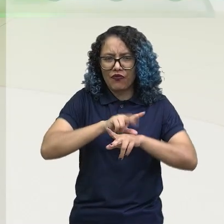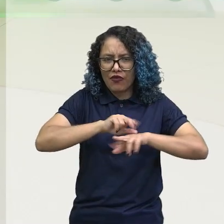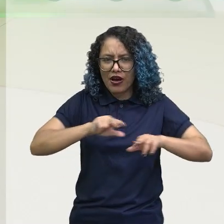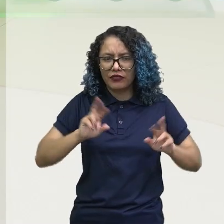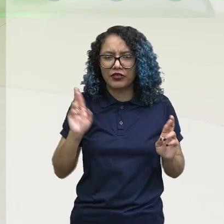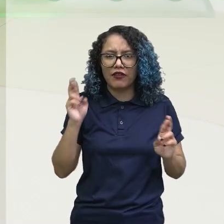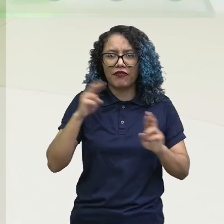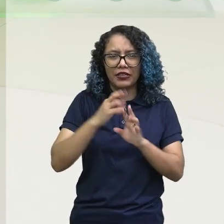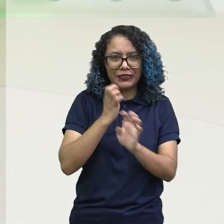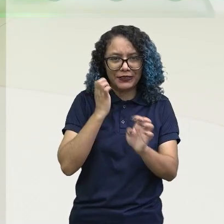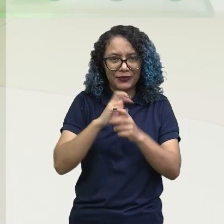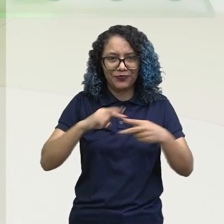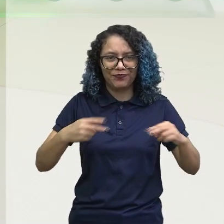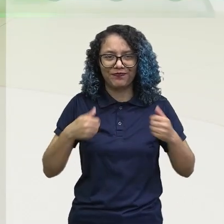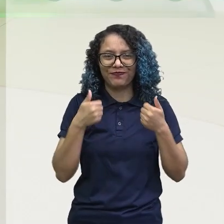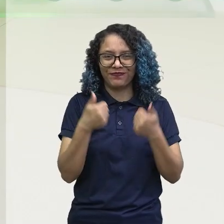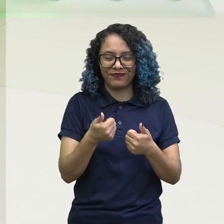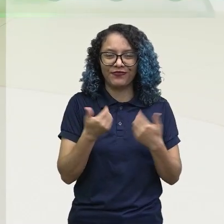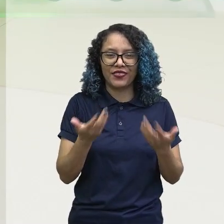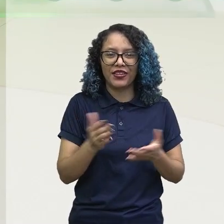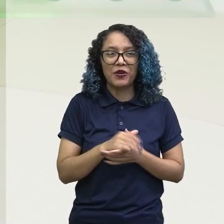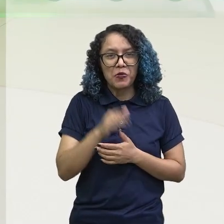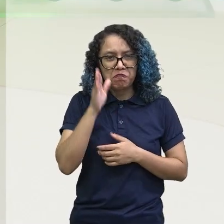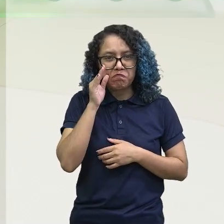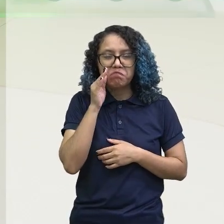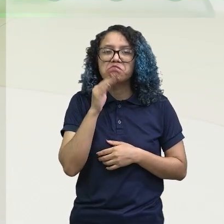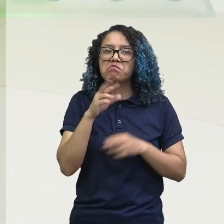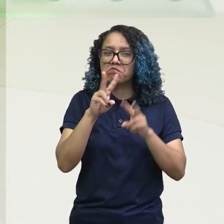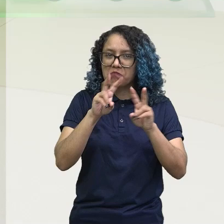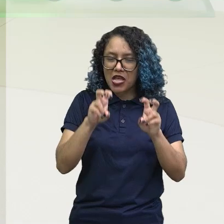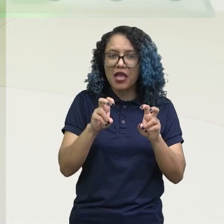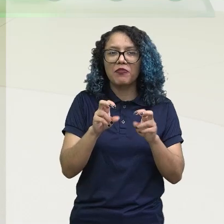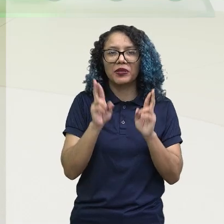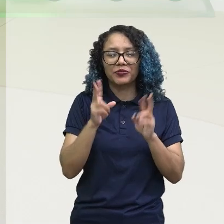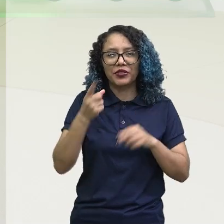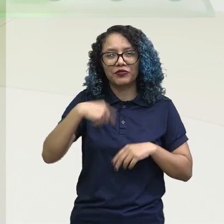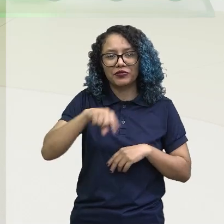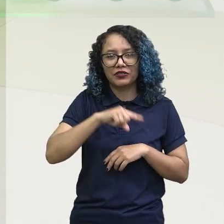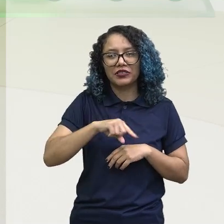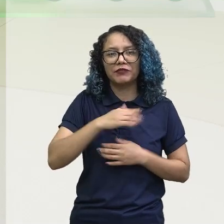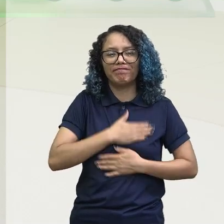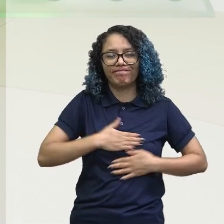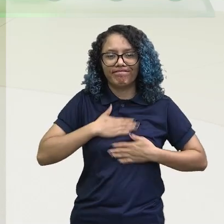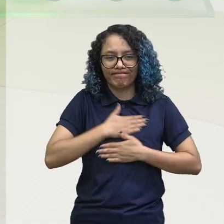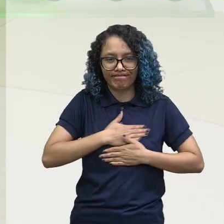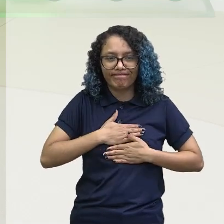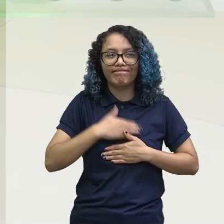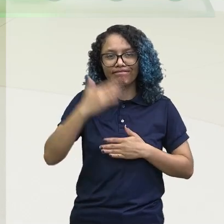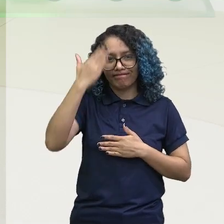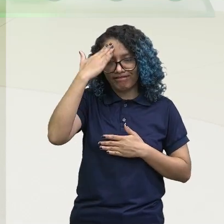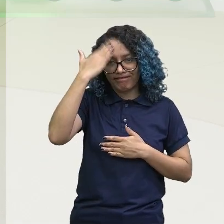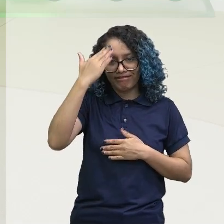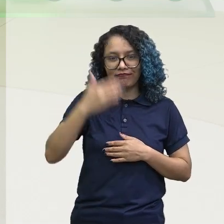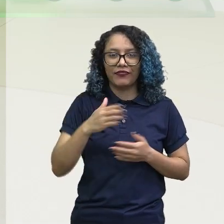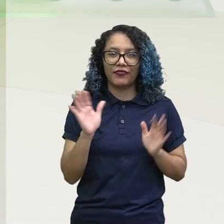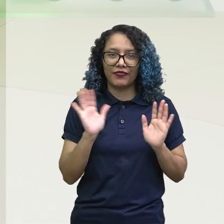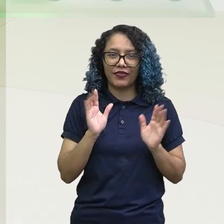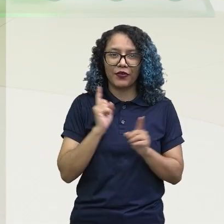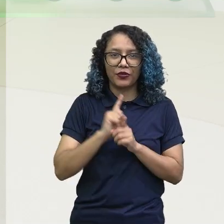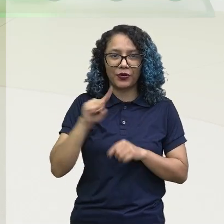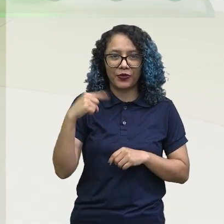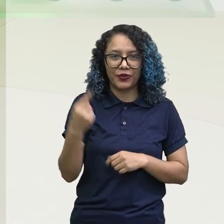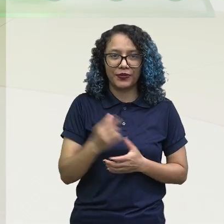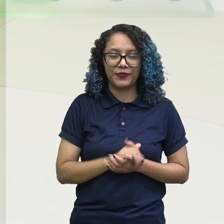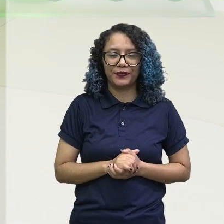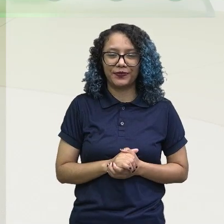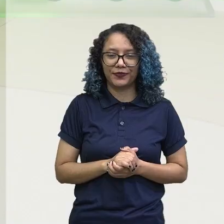relacionados com a engenharia genética, certo? Muito curioso aí esse conteúdo, eu espero que vocês tenham gostado, tenham compreendido, e a gente se vê na próxima